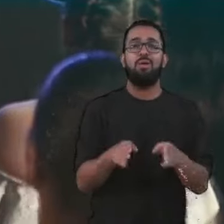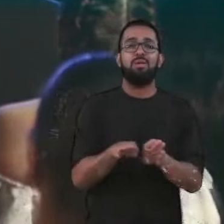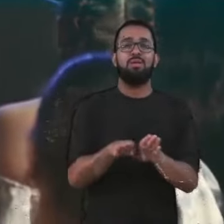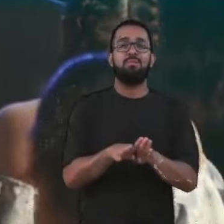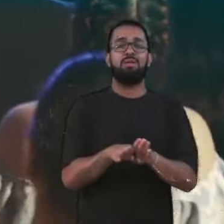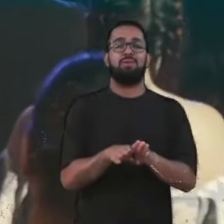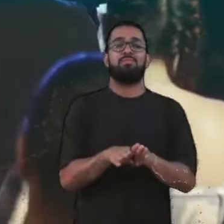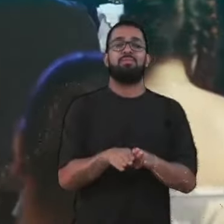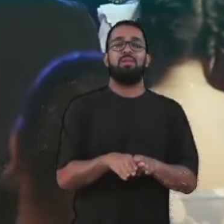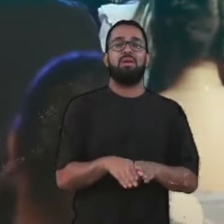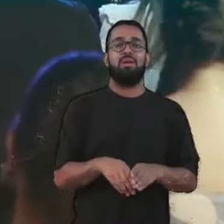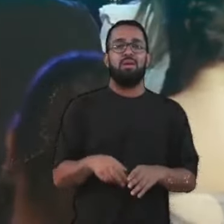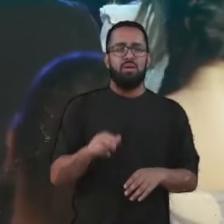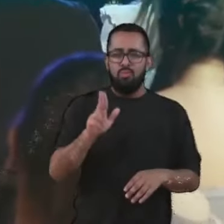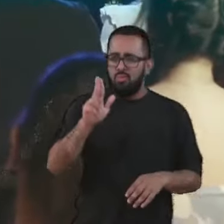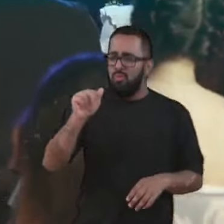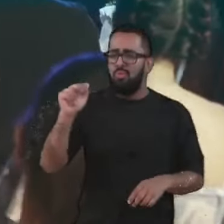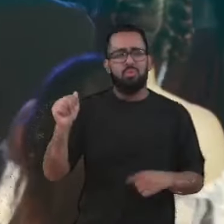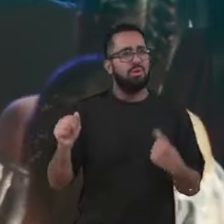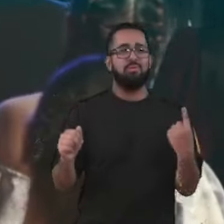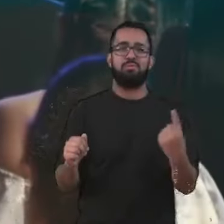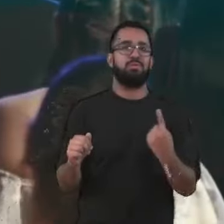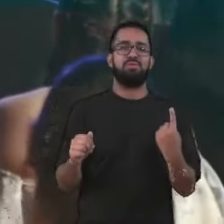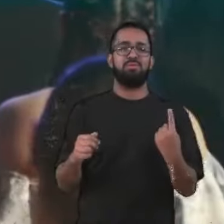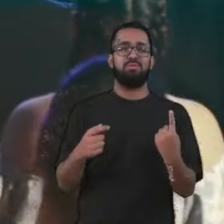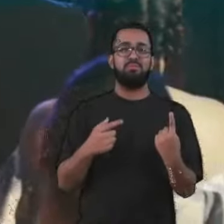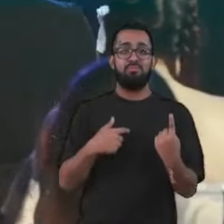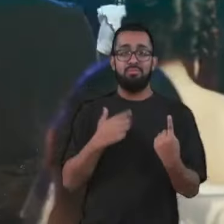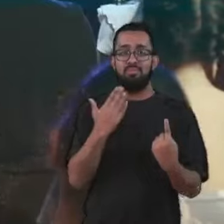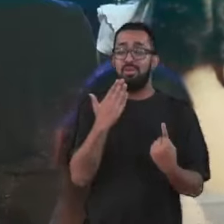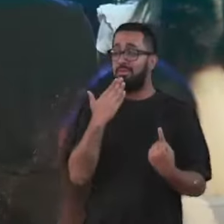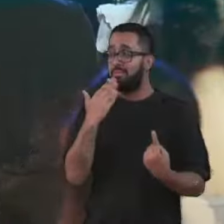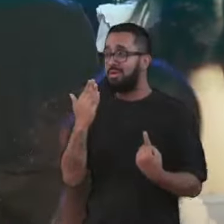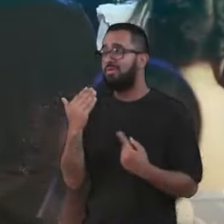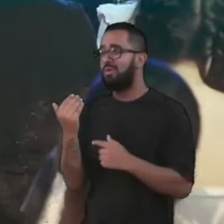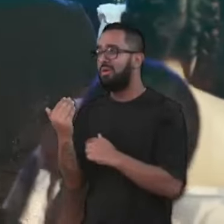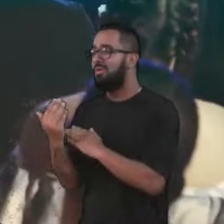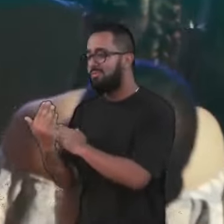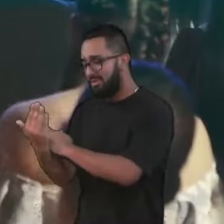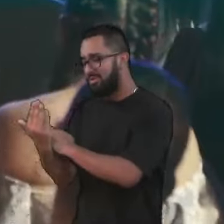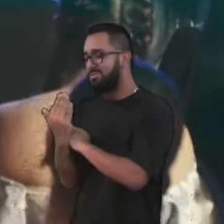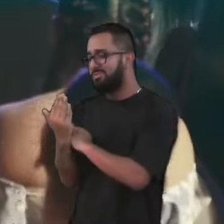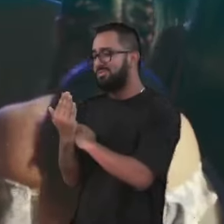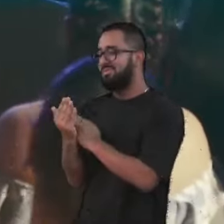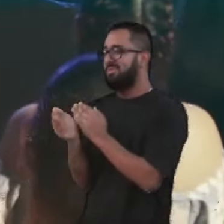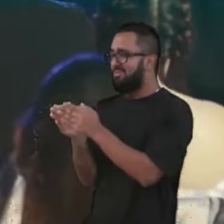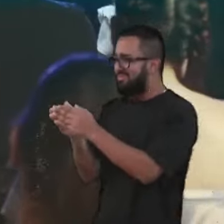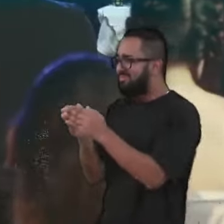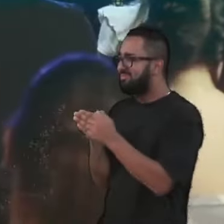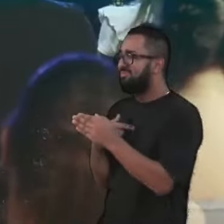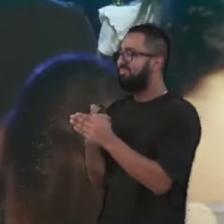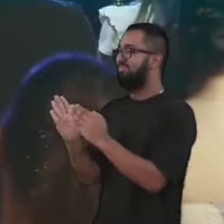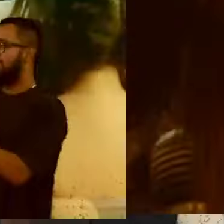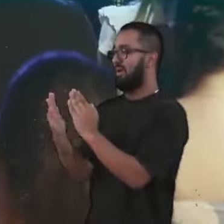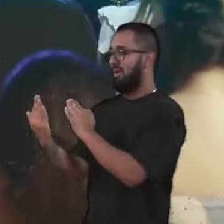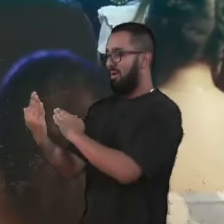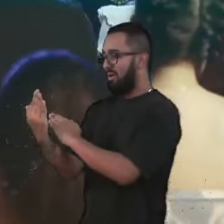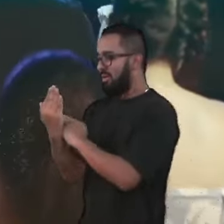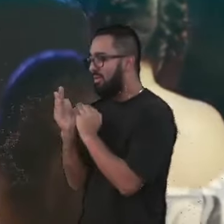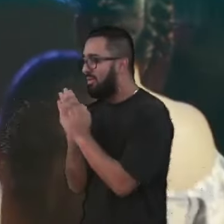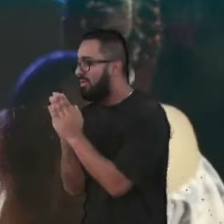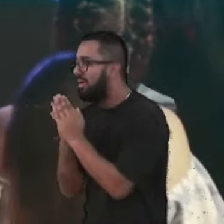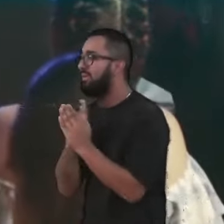Porque esse boleto, toda a tua família está pagando. Teus filhos não têm maturidade para lidar com a sua